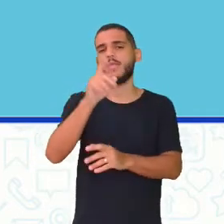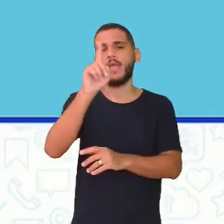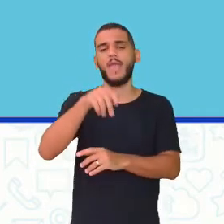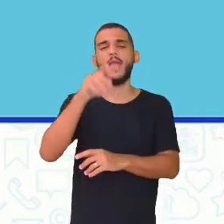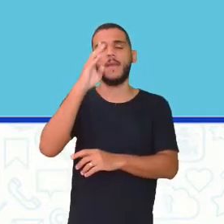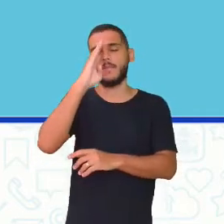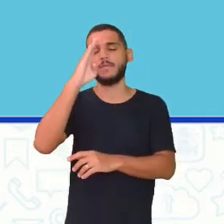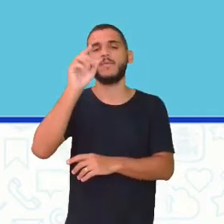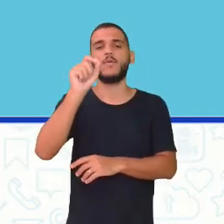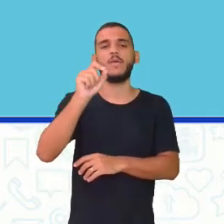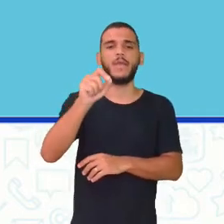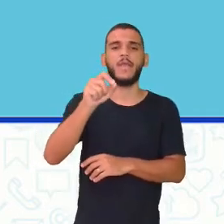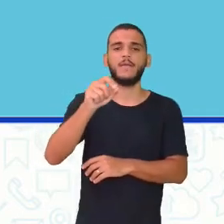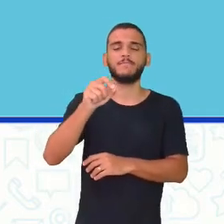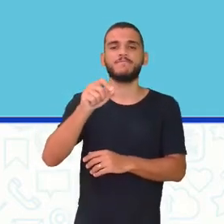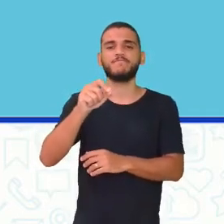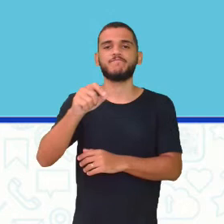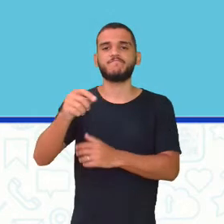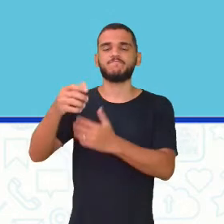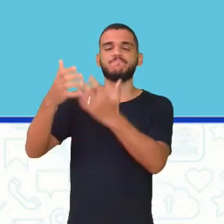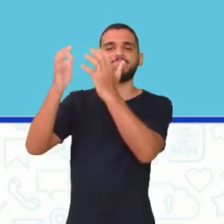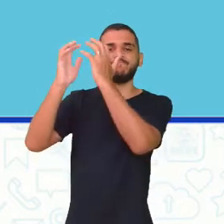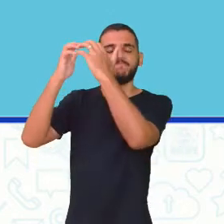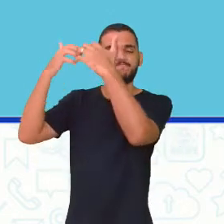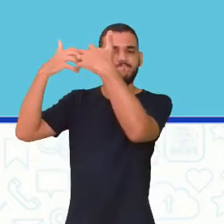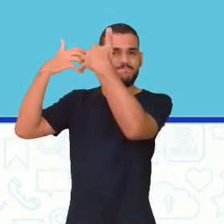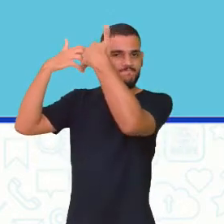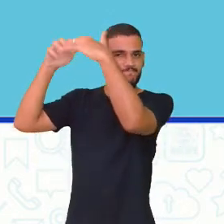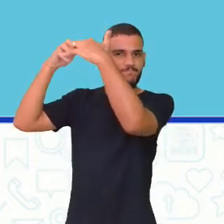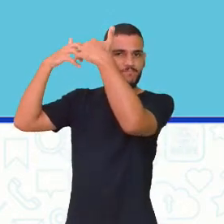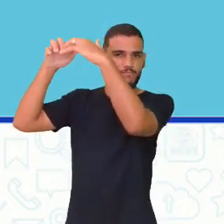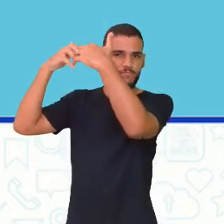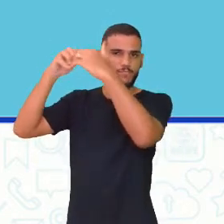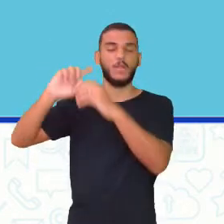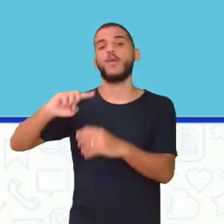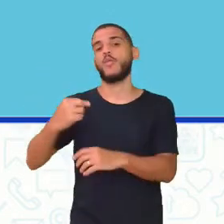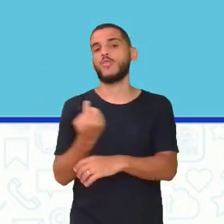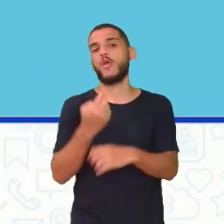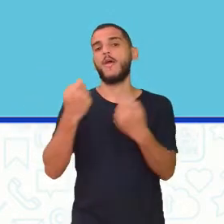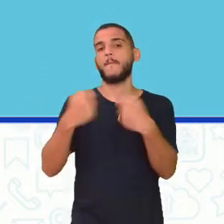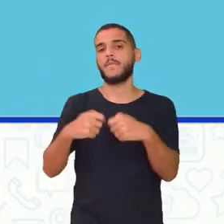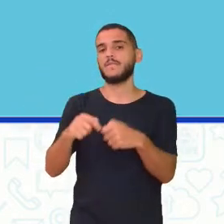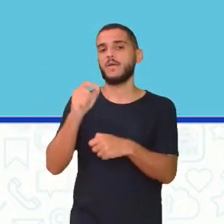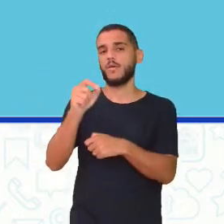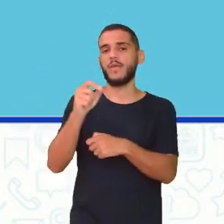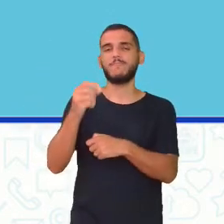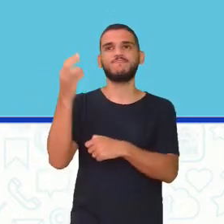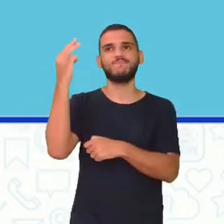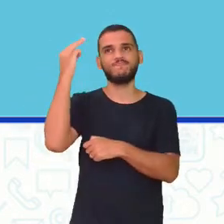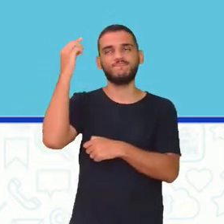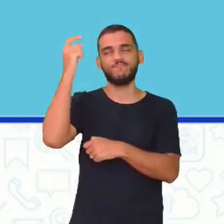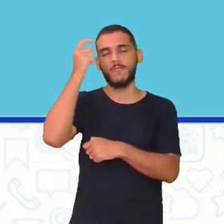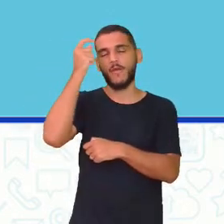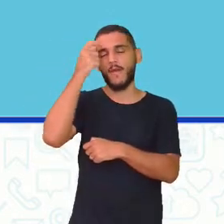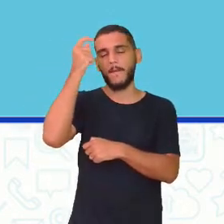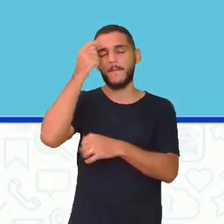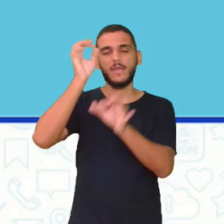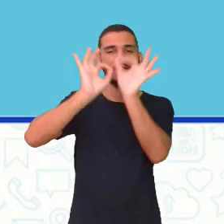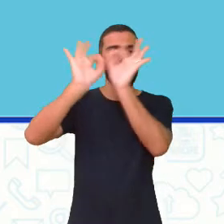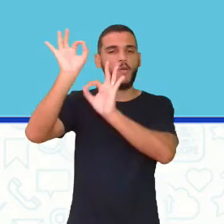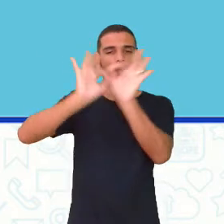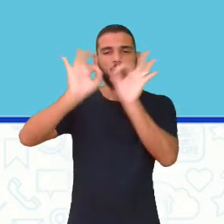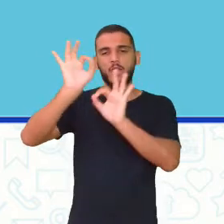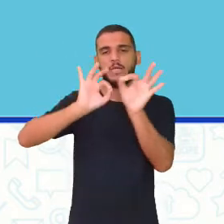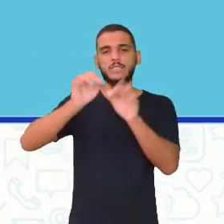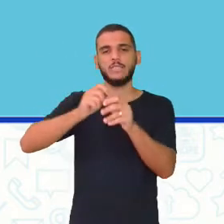a razão. Então, é óbvio que a gente vai precisar de uma mente organizada na hora de expor